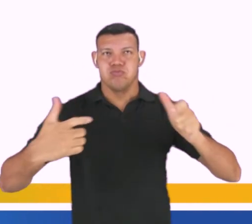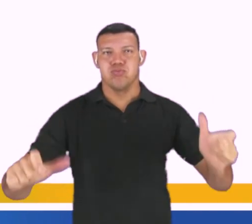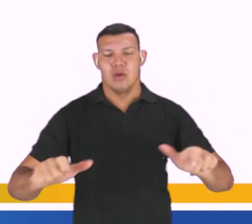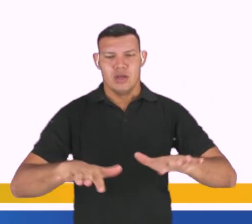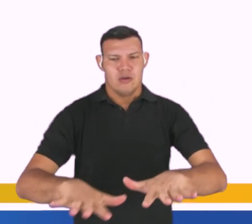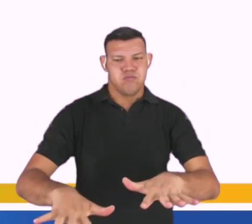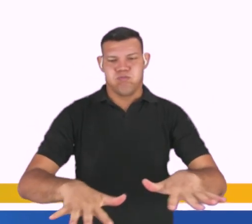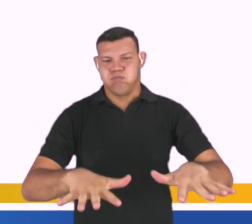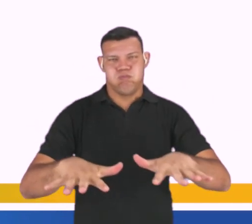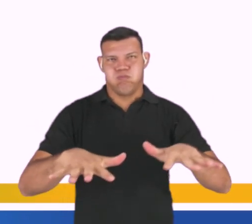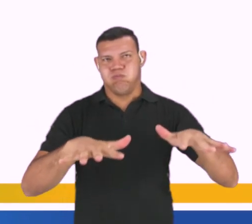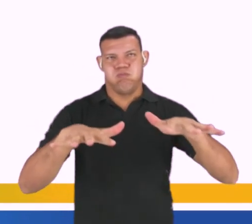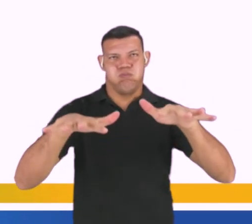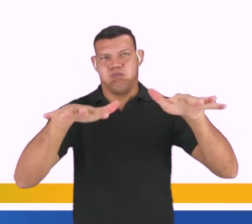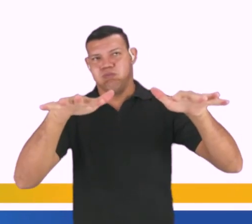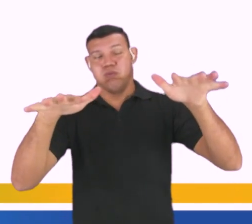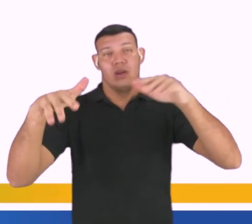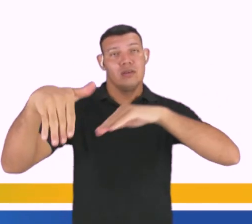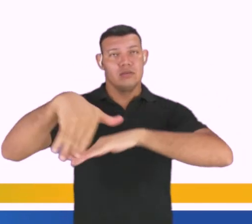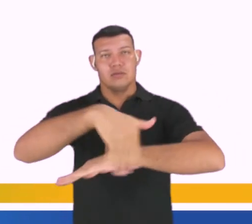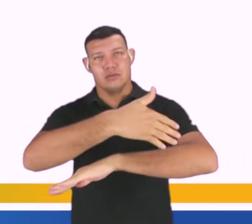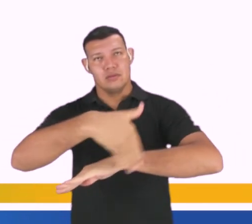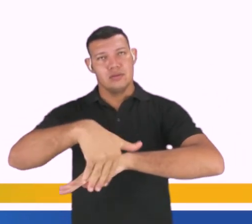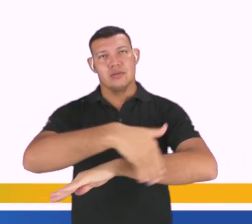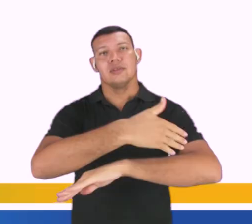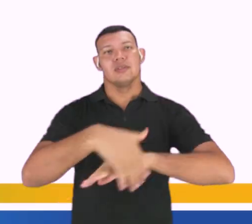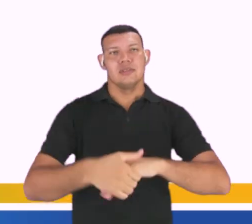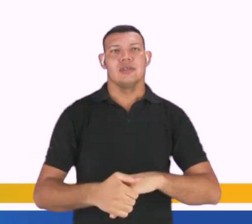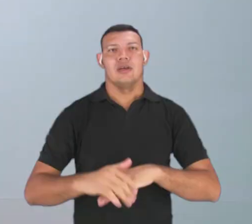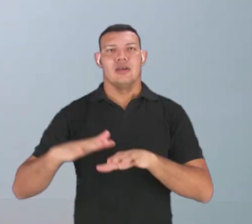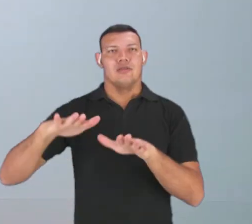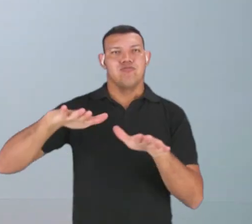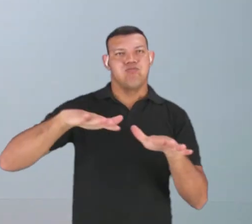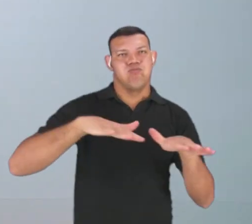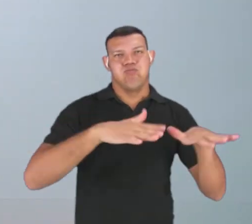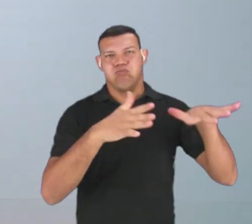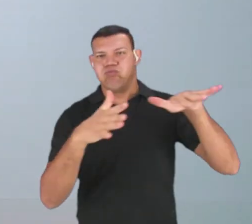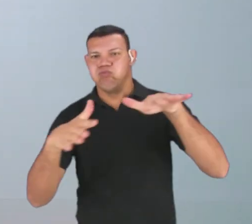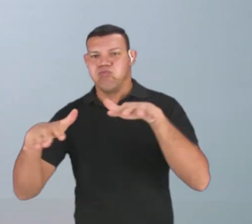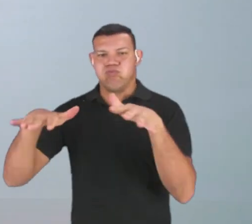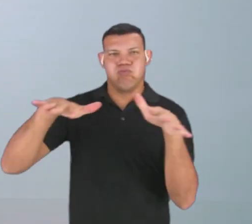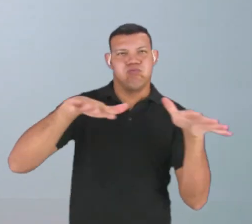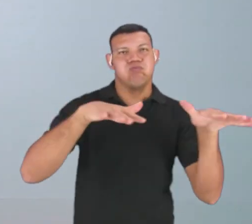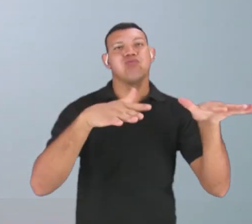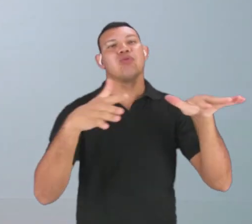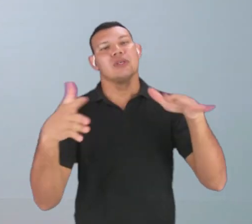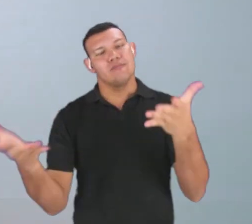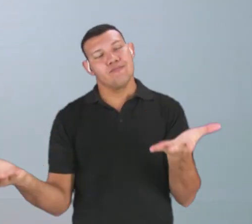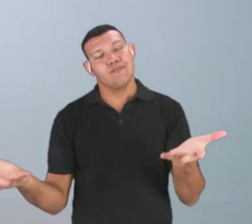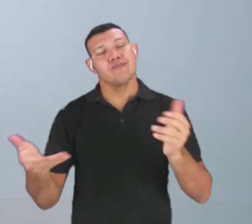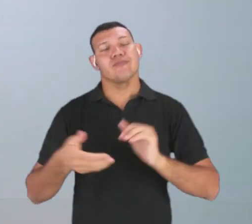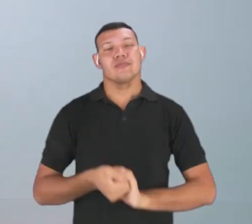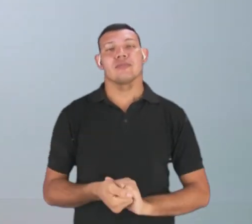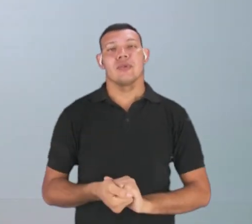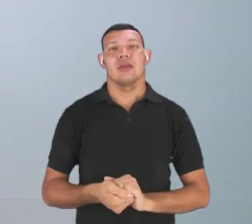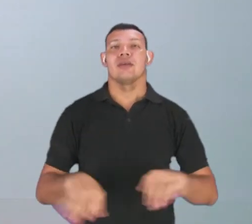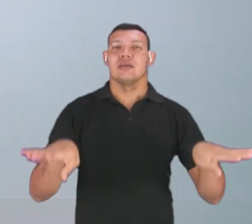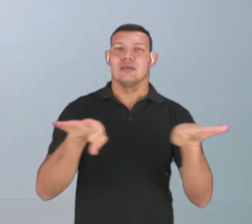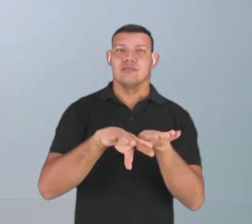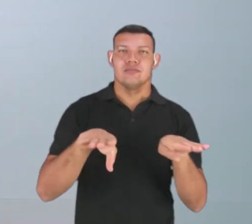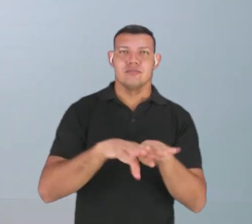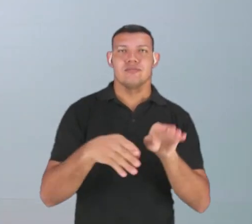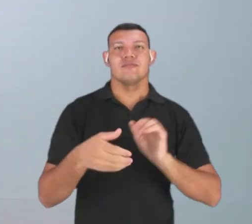enchentes acontecem nas vias públicas, carros são levados, pessoas passam a ter problema nessas vias. E